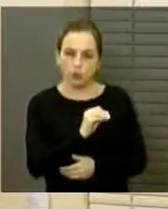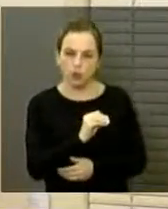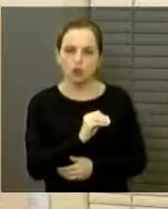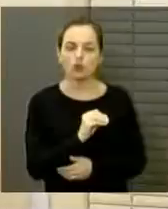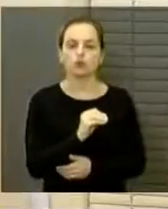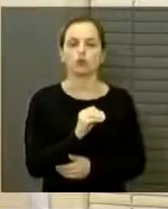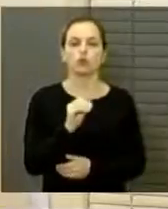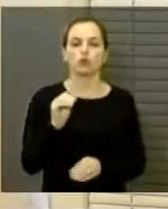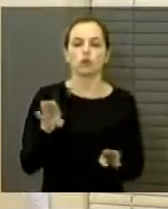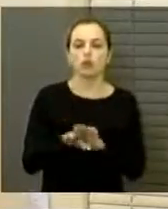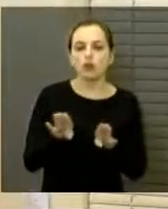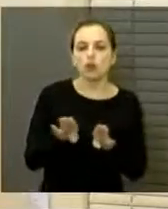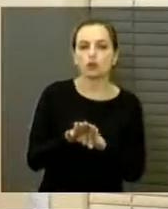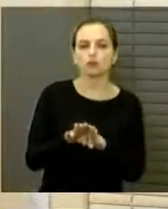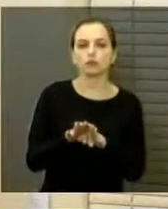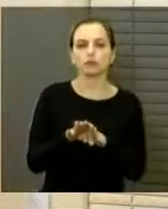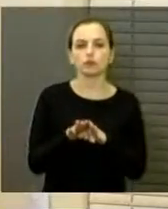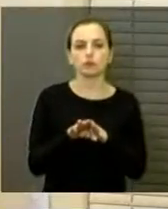estão fazendo